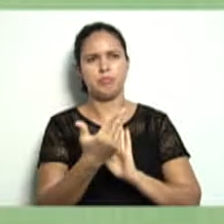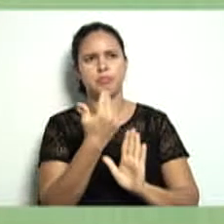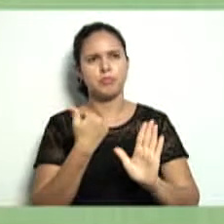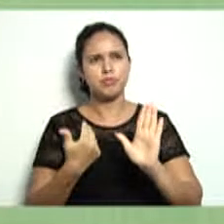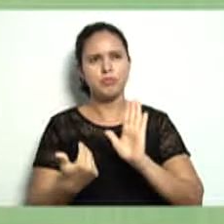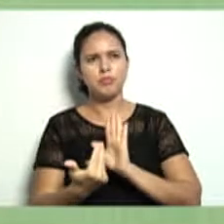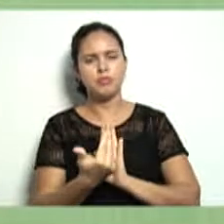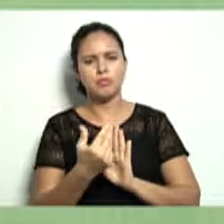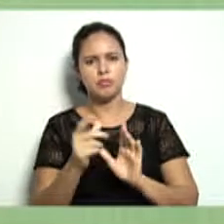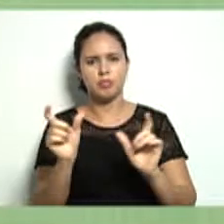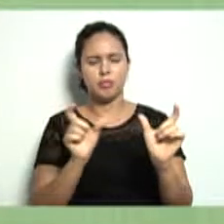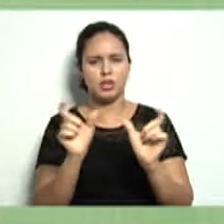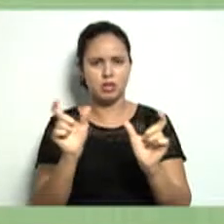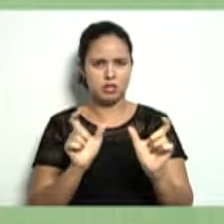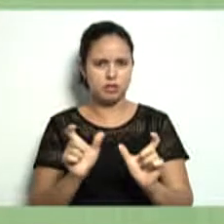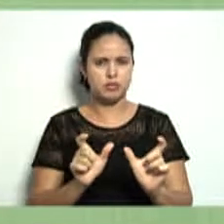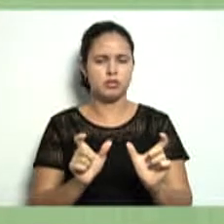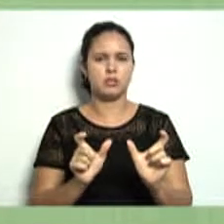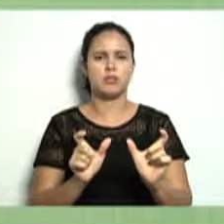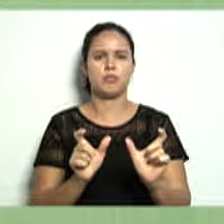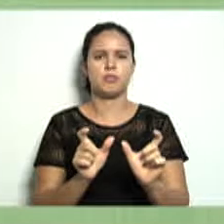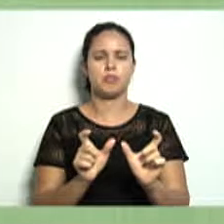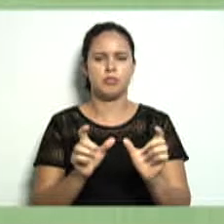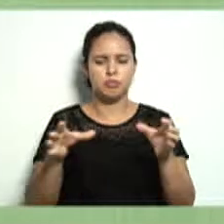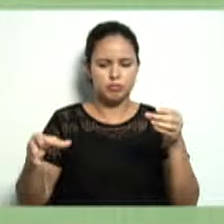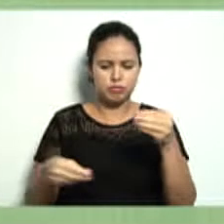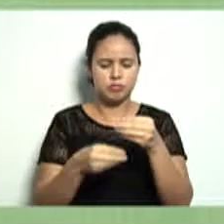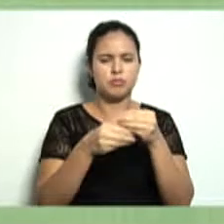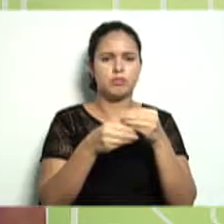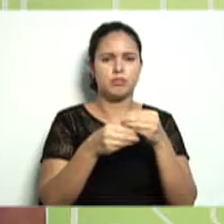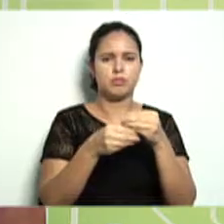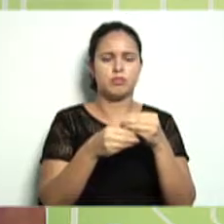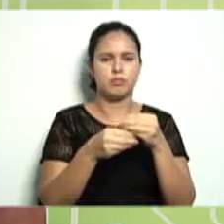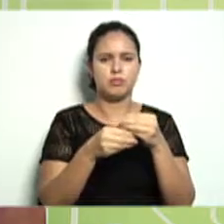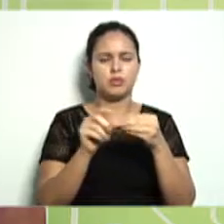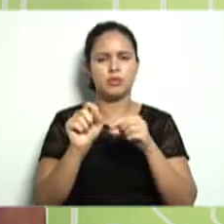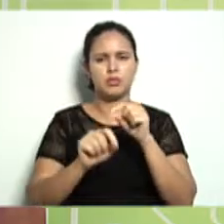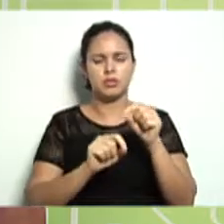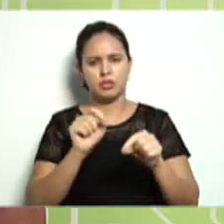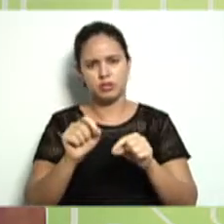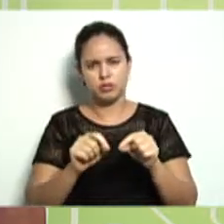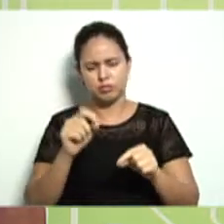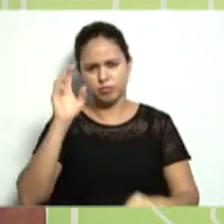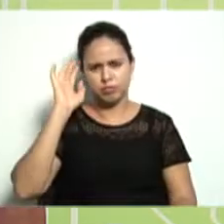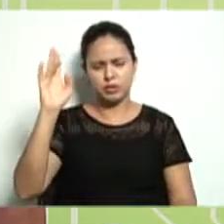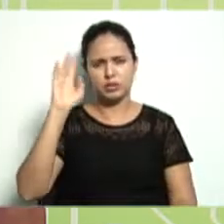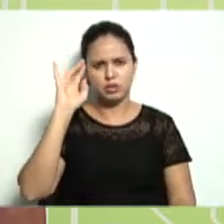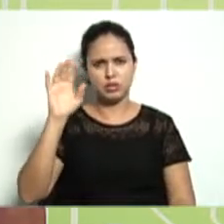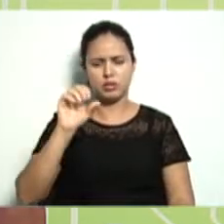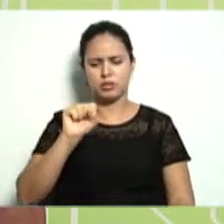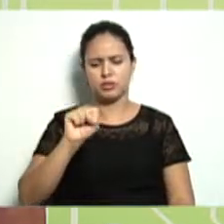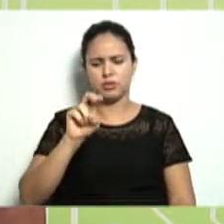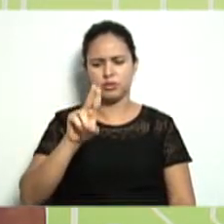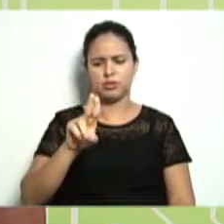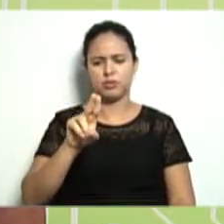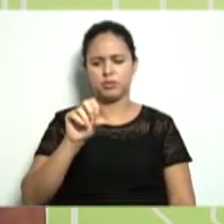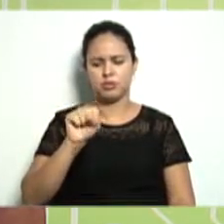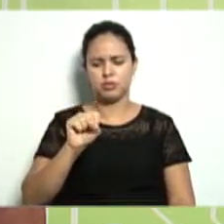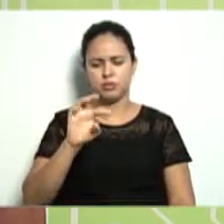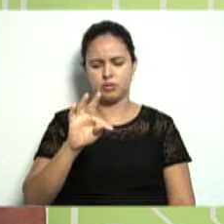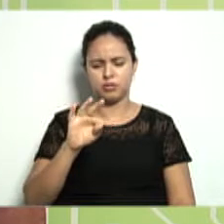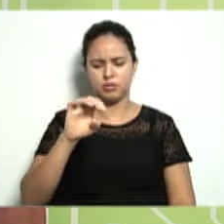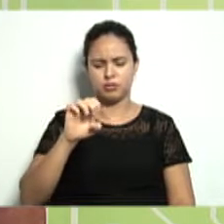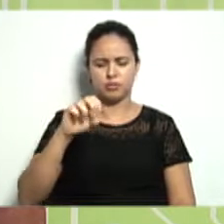várias palavras que trazem aí, às vezes quando a gente pensa em sustentabilidade, a gente se limita a